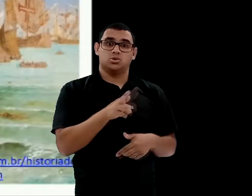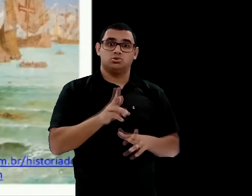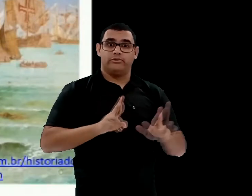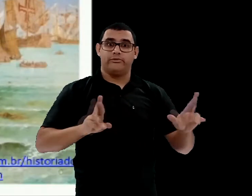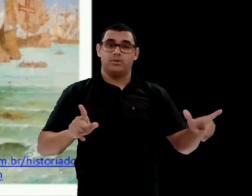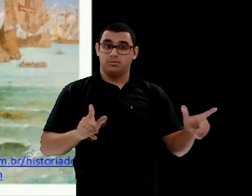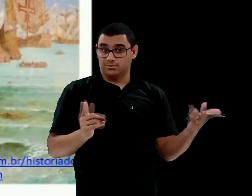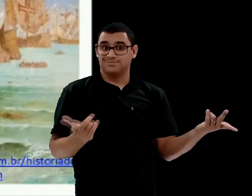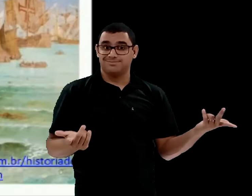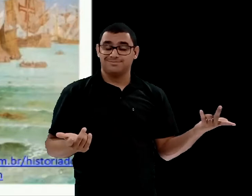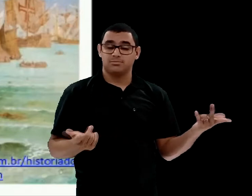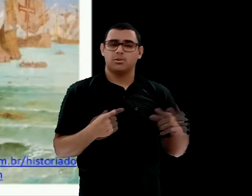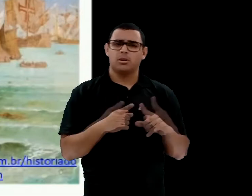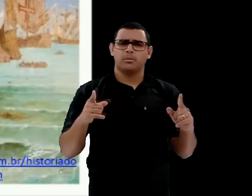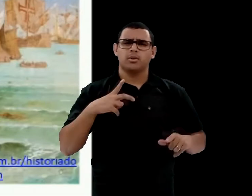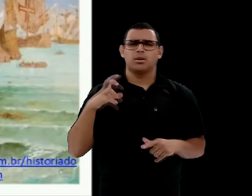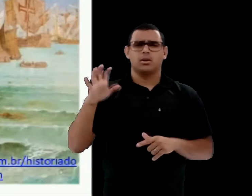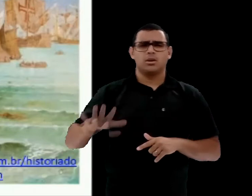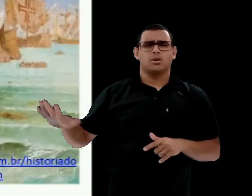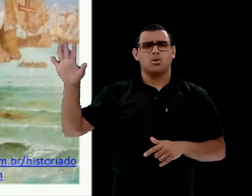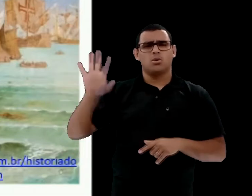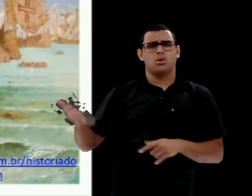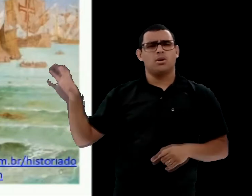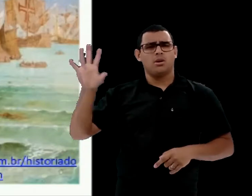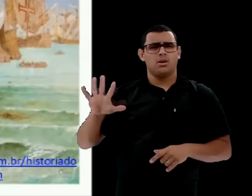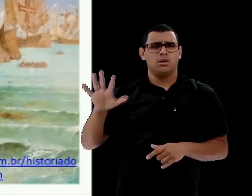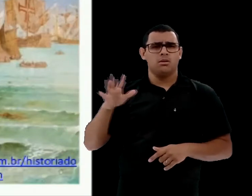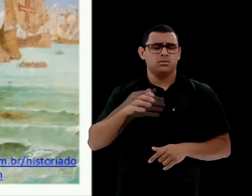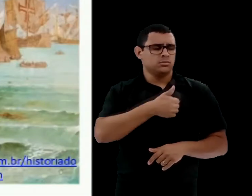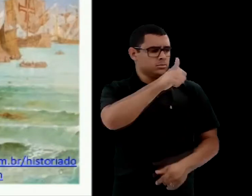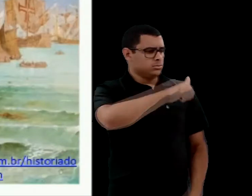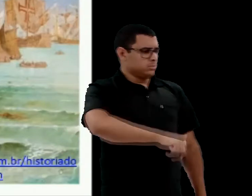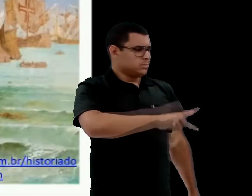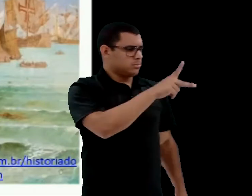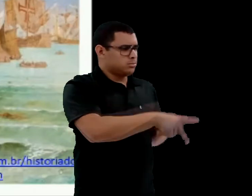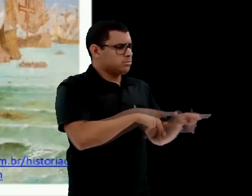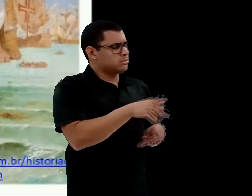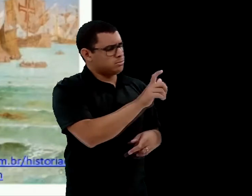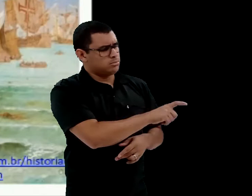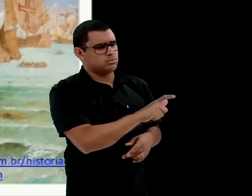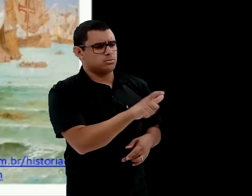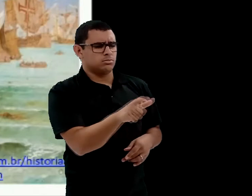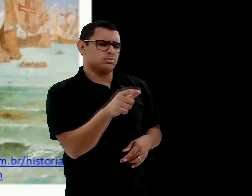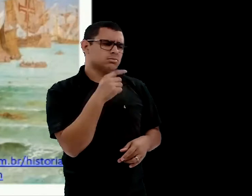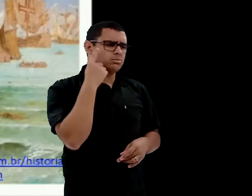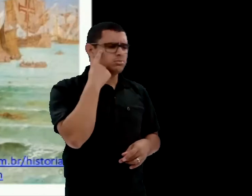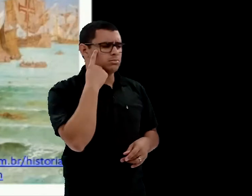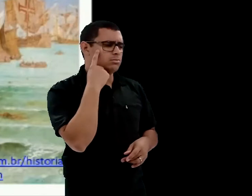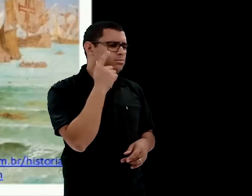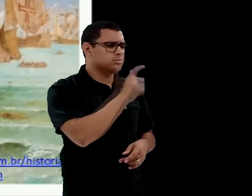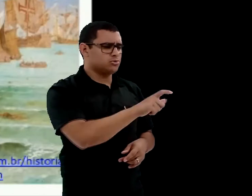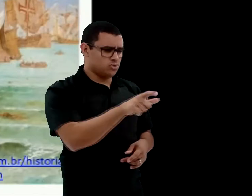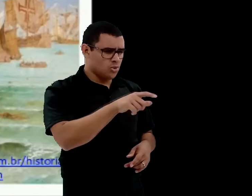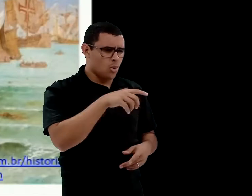práticas religiosas, mas na época os europeus eles avaliaram esses povos, né, e até